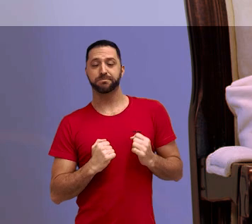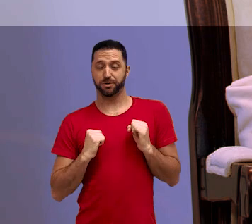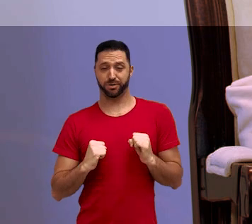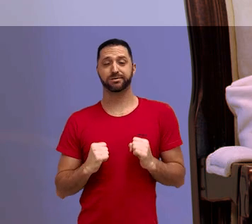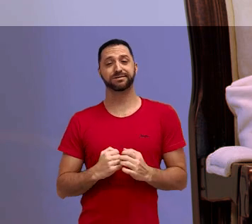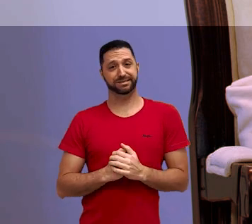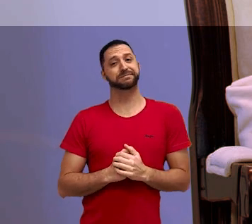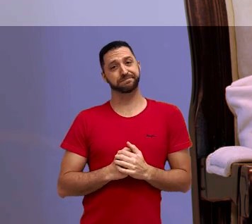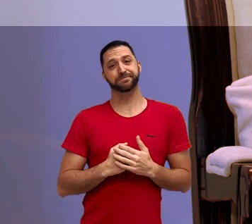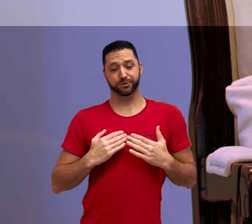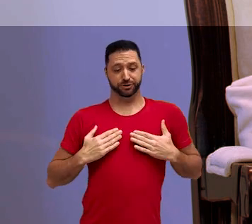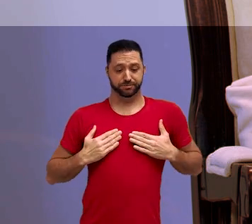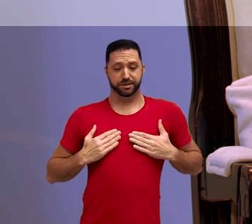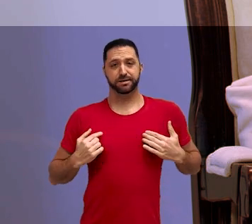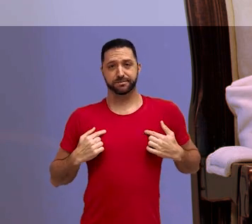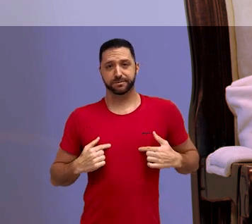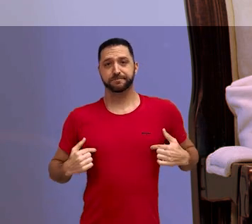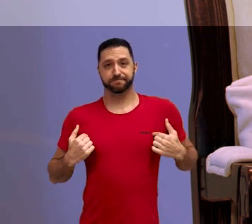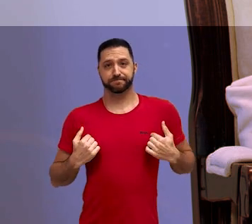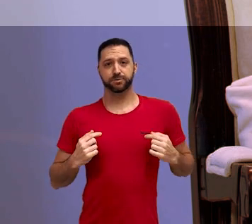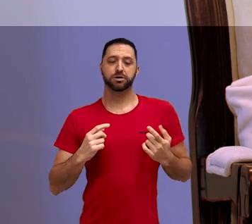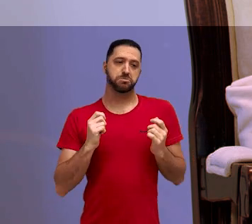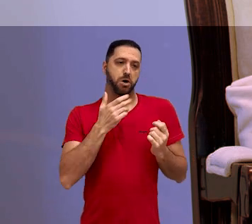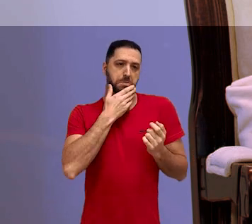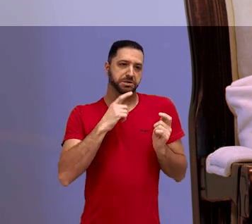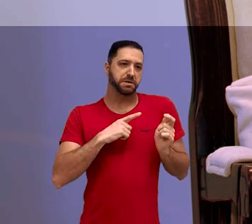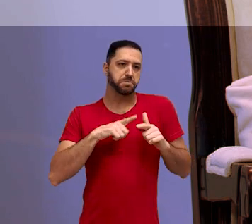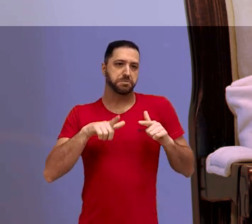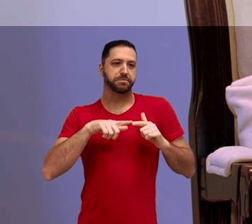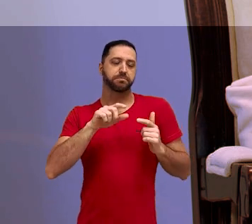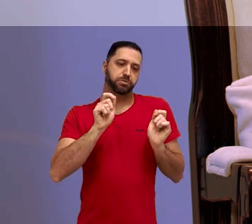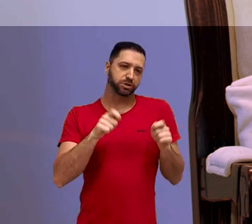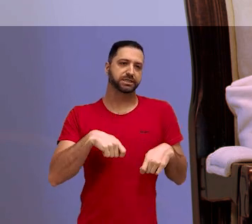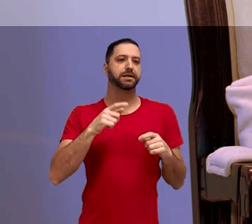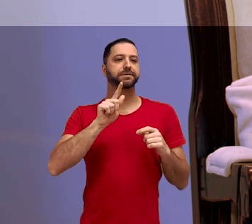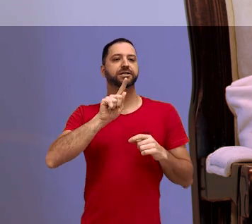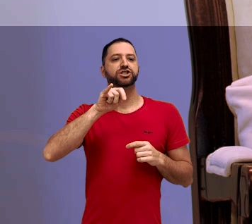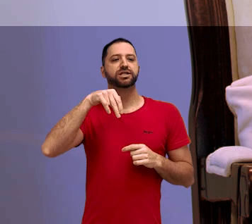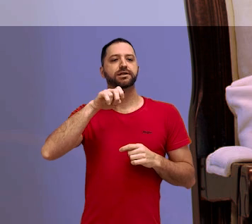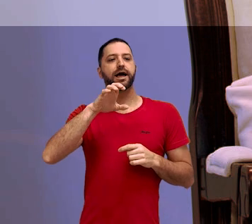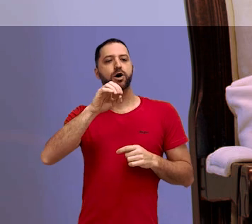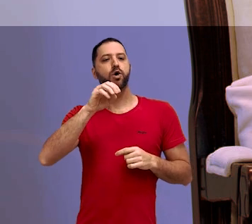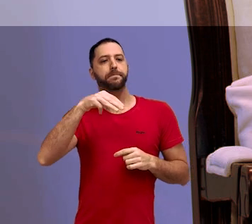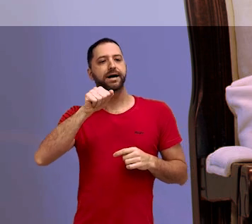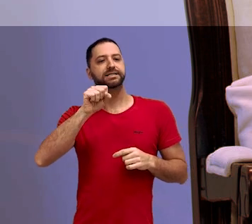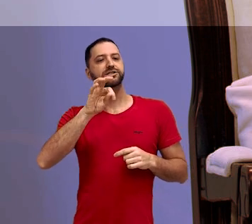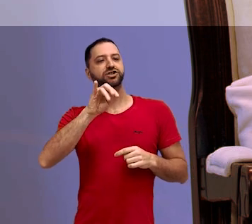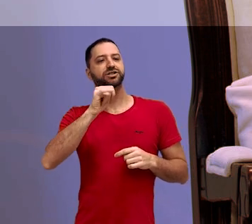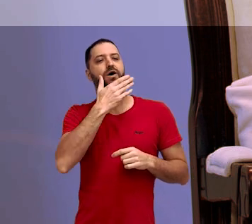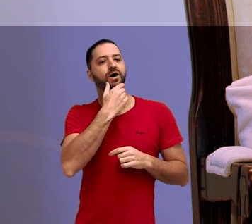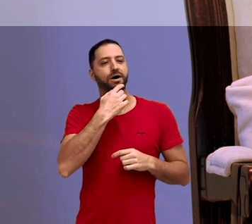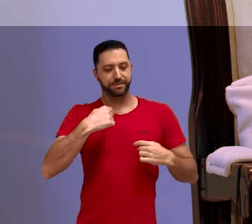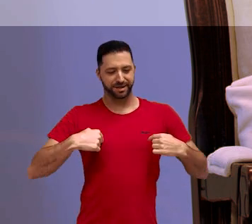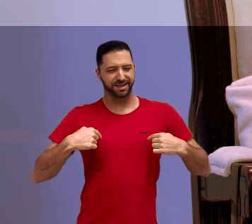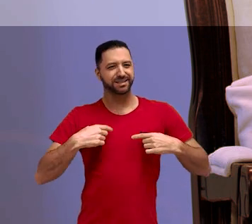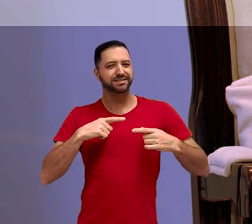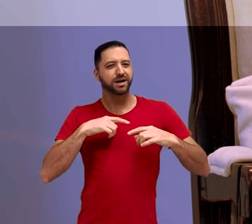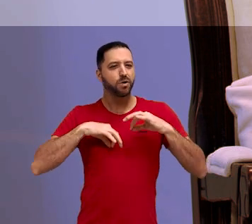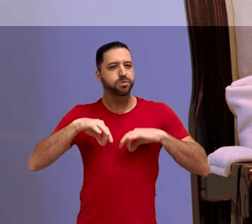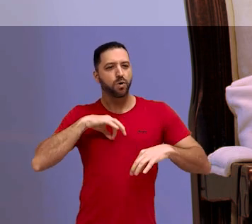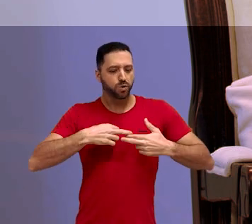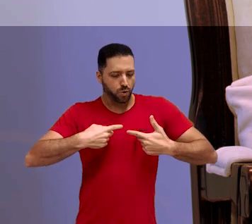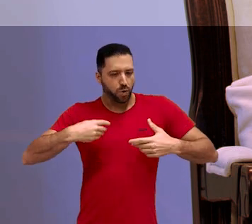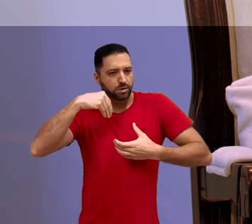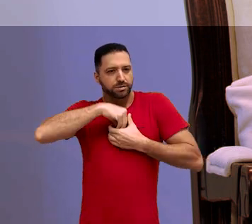tem alterações mamárias desde o que nós chamamos de ginecomastia, a mama cresce, a mama do homem pode crescer, e está